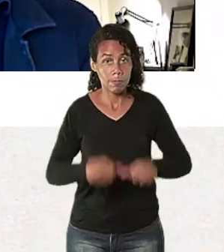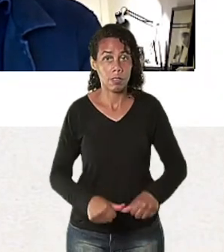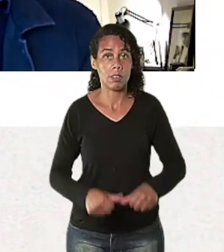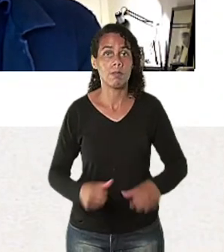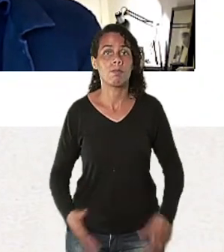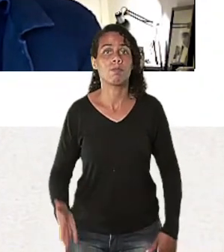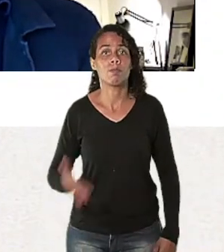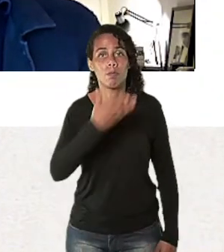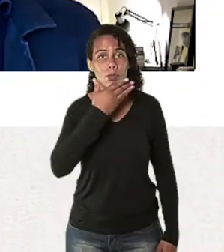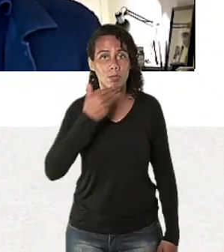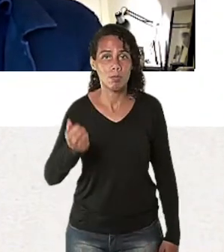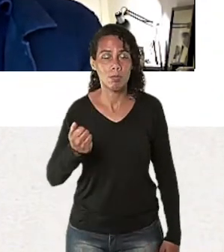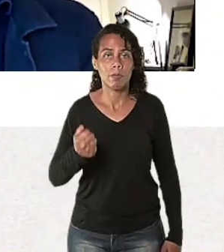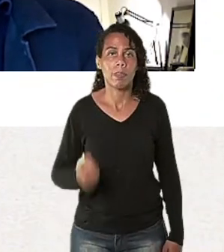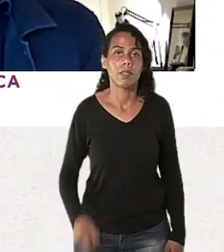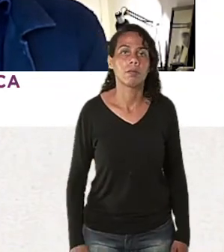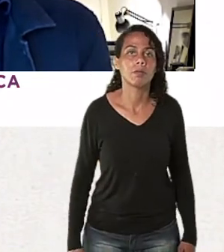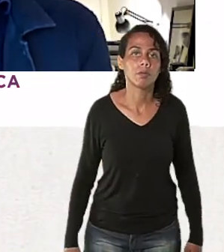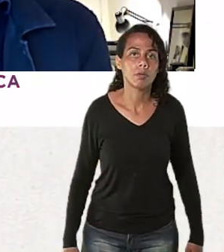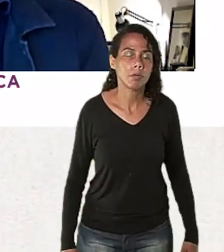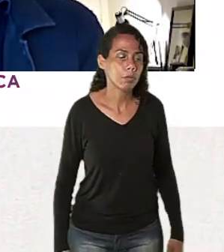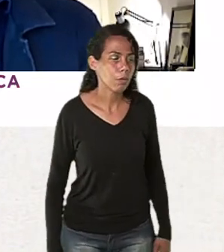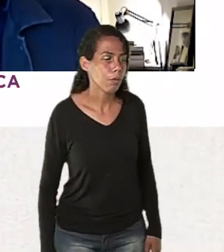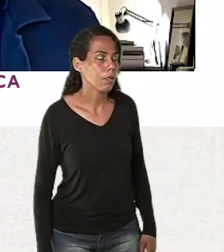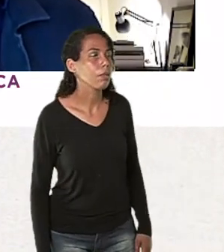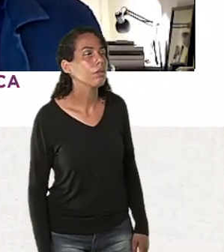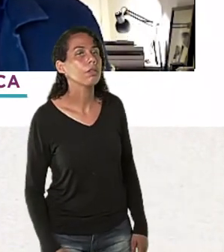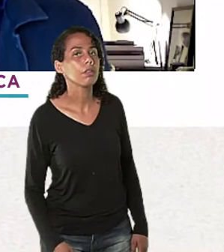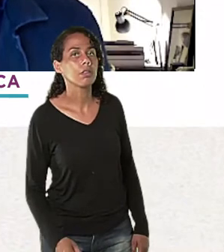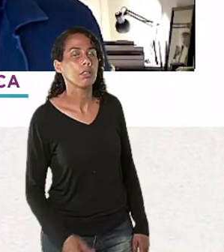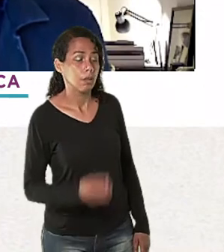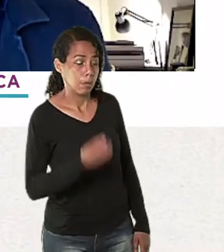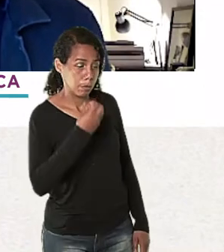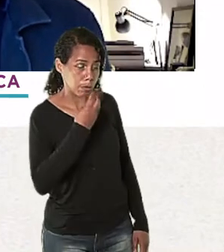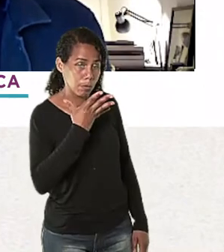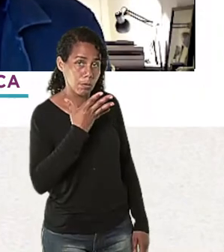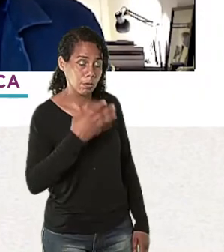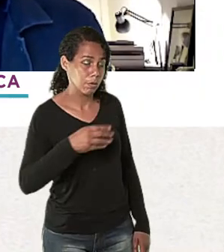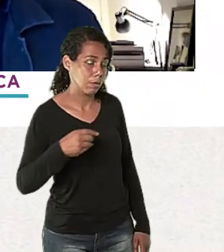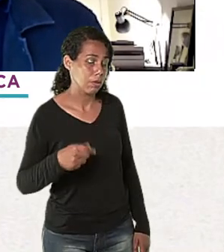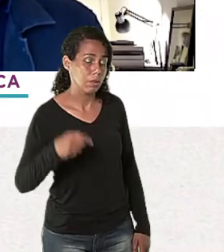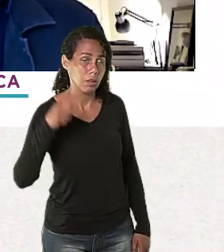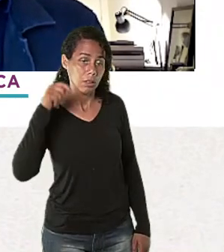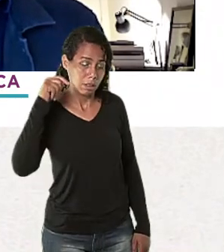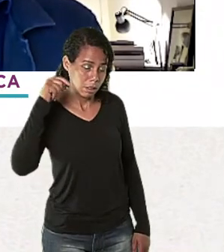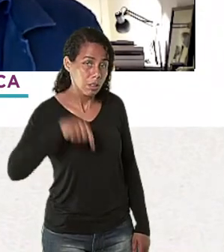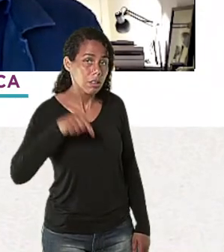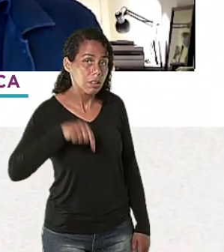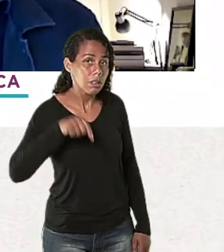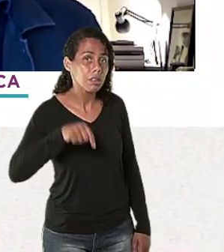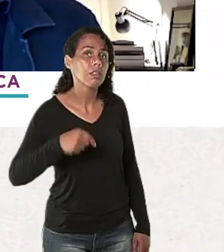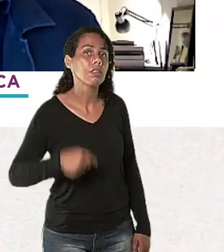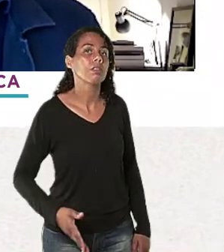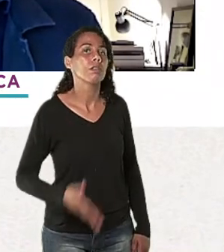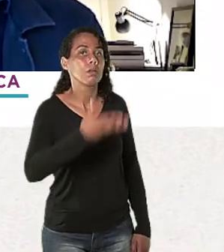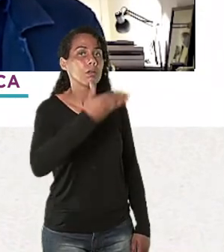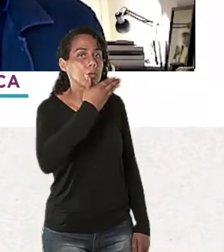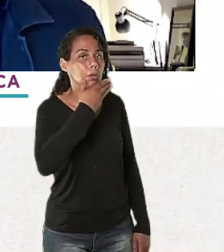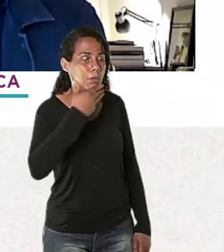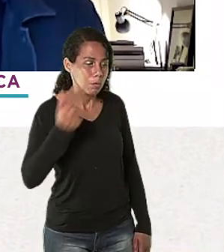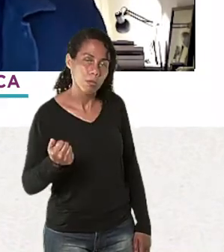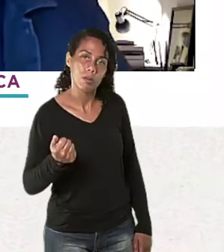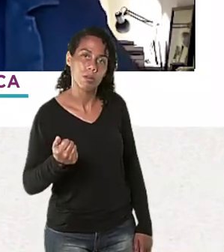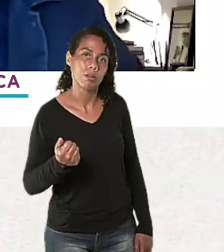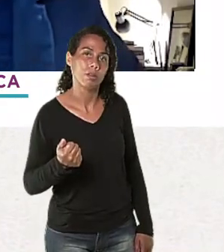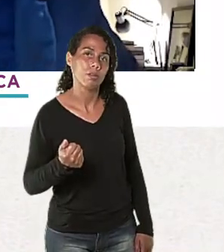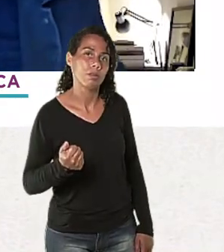né? Boa saída, Exatamente. boa de escapada O dessa. pior lugar do mundo é aqui agora, Ou o né? pior lugar do mundo é que está mais apropriado.